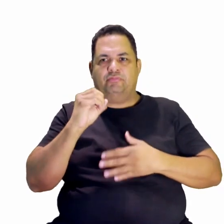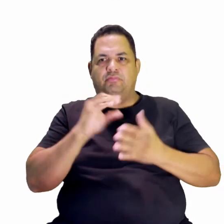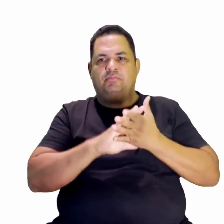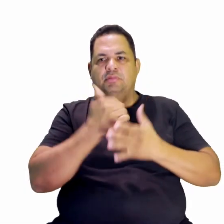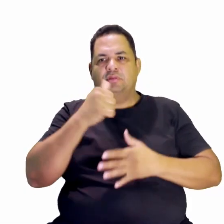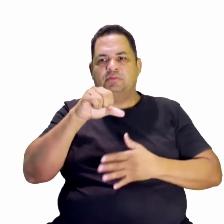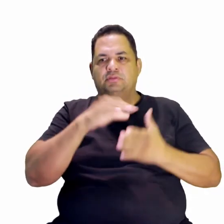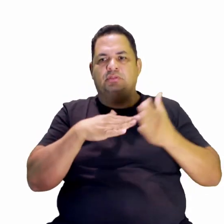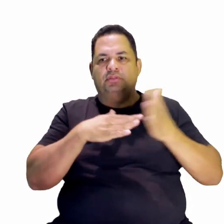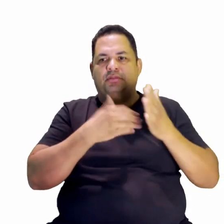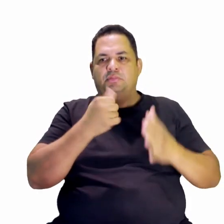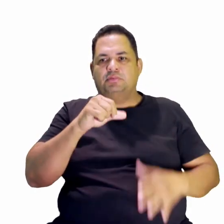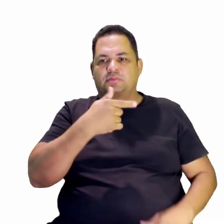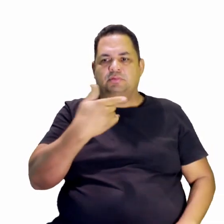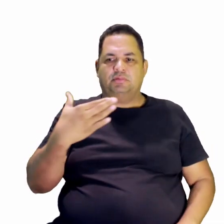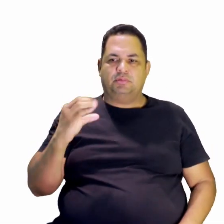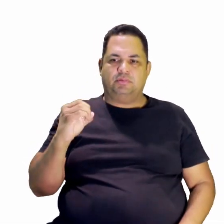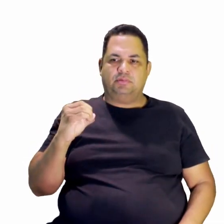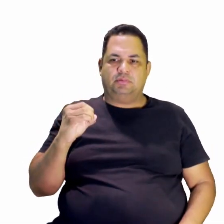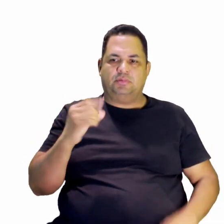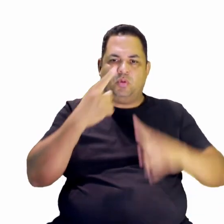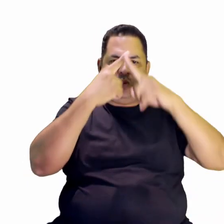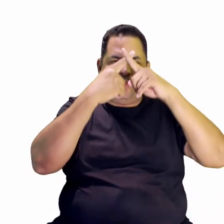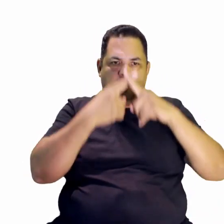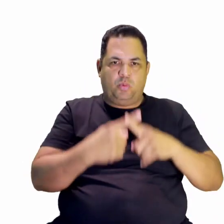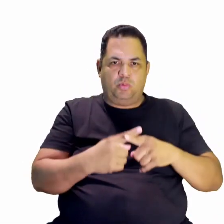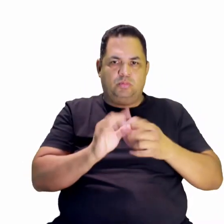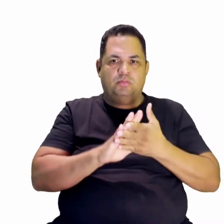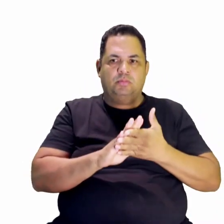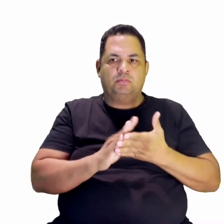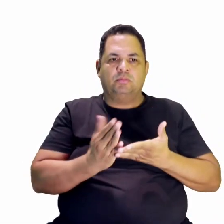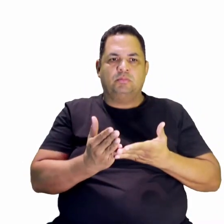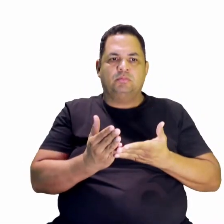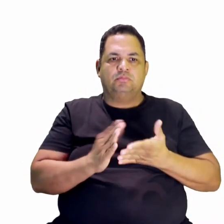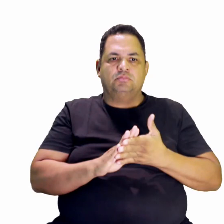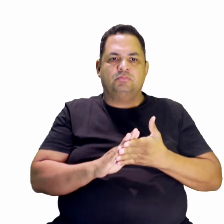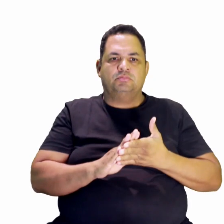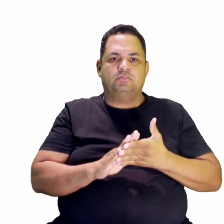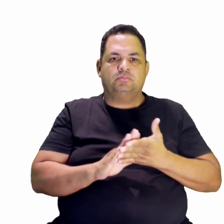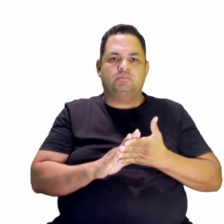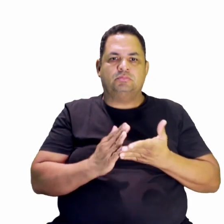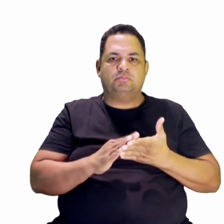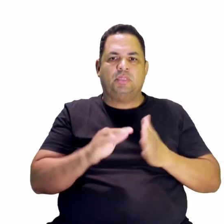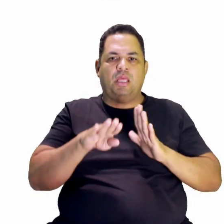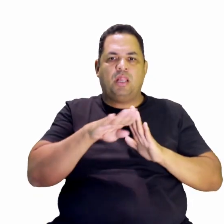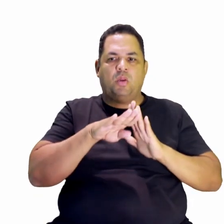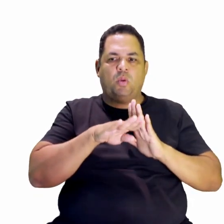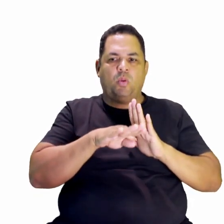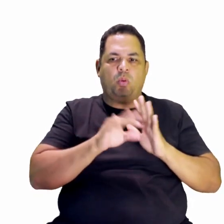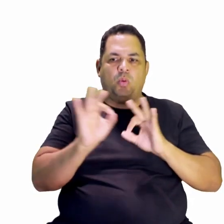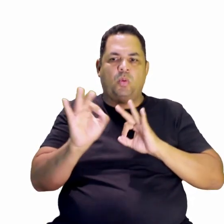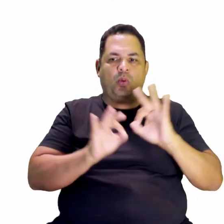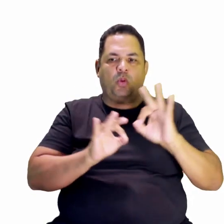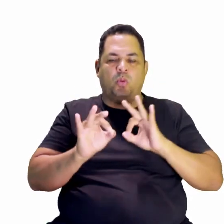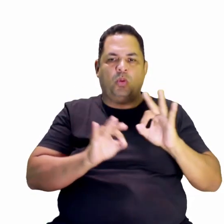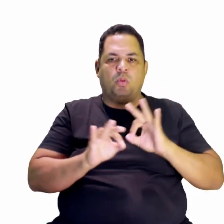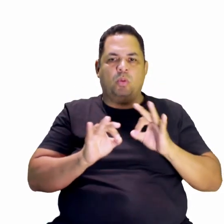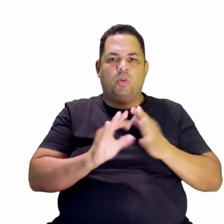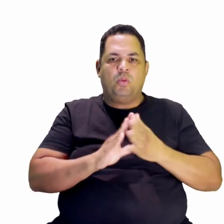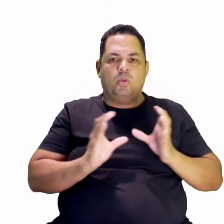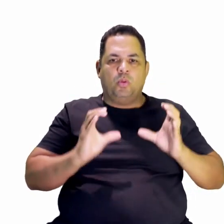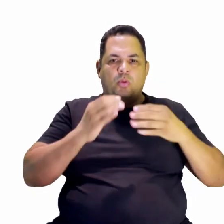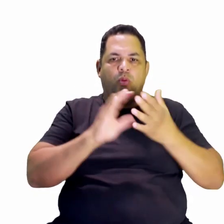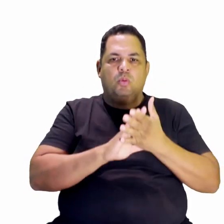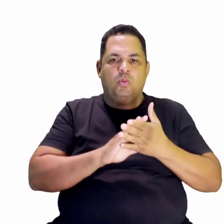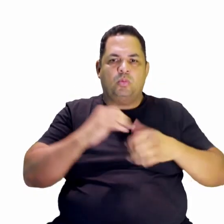e 1920. A modalidade, ela integrava o cardápio do atletismo, quer dizer, o conjunto de atletismo